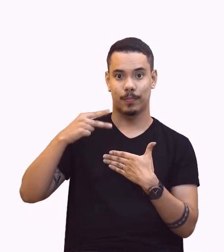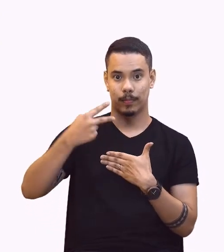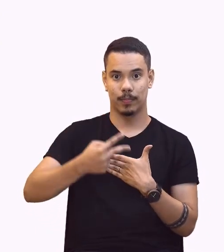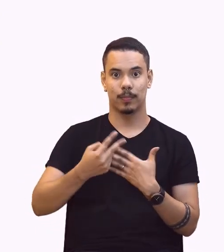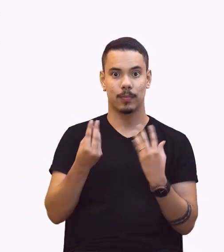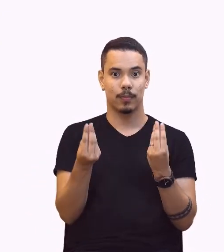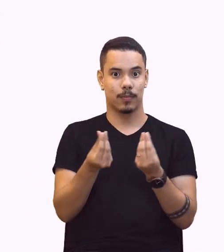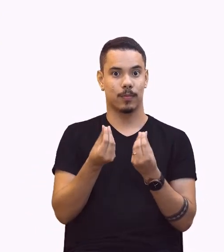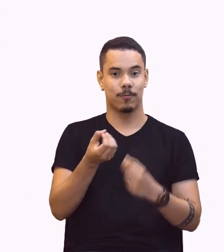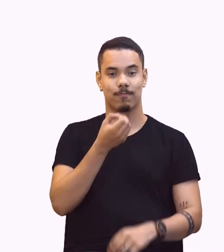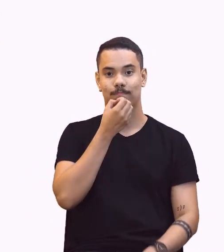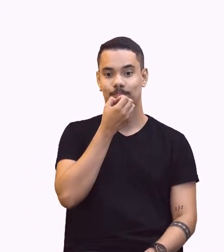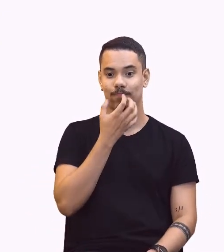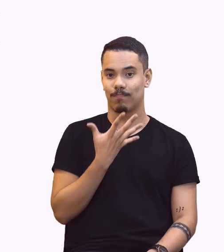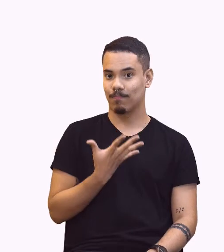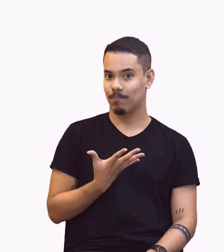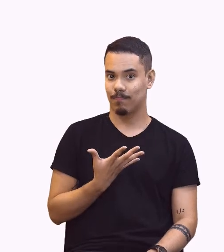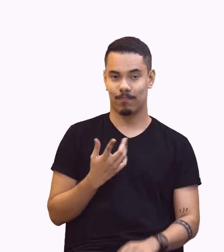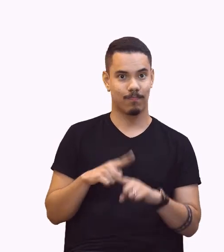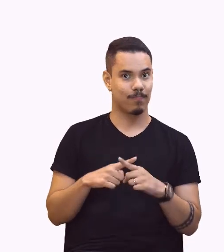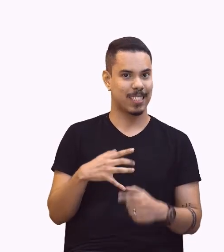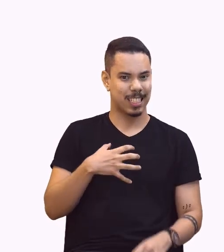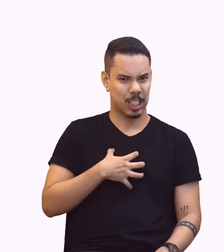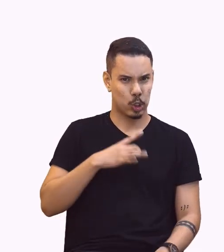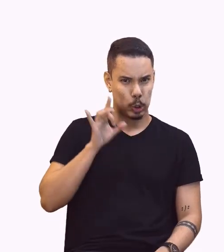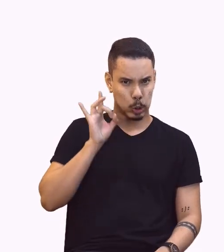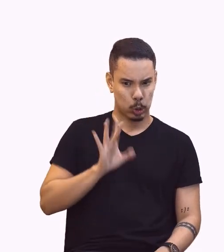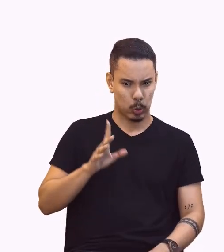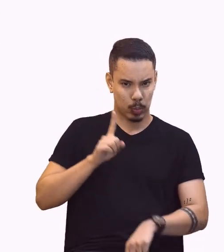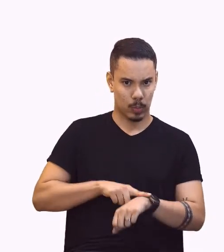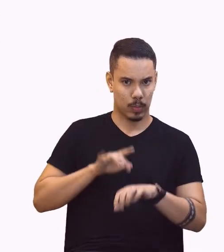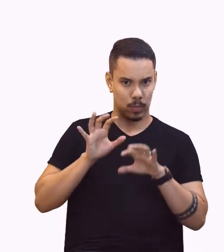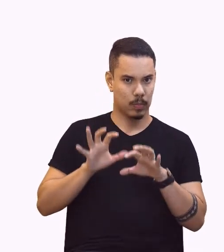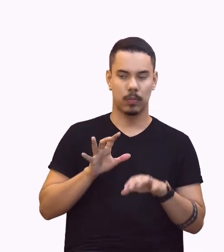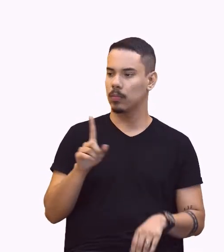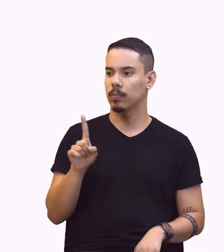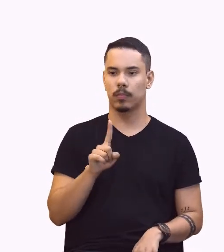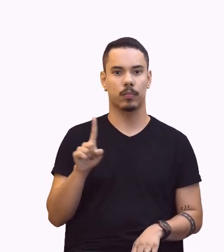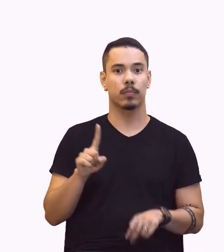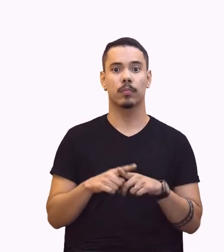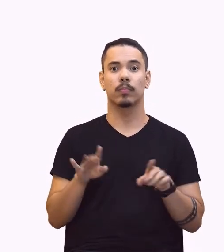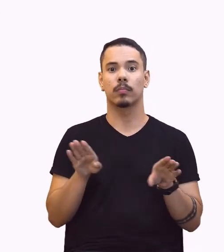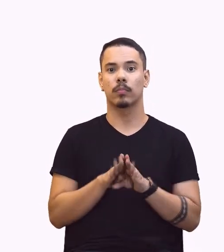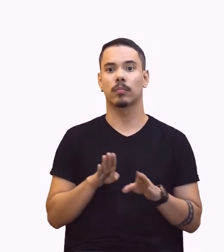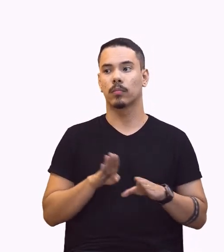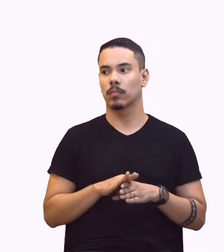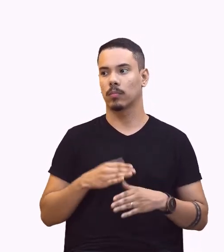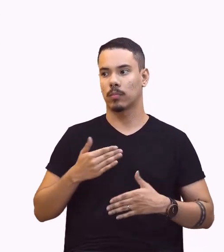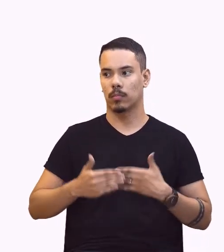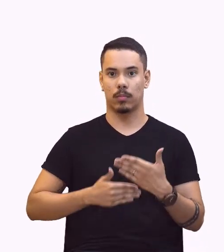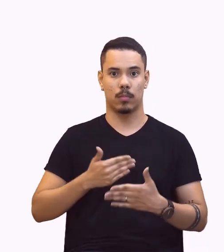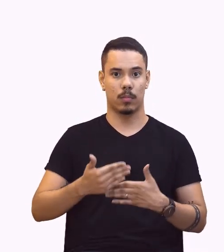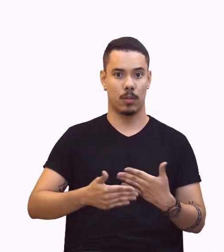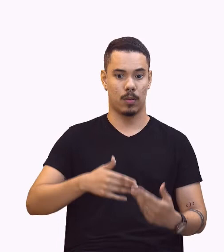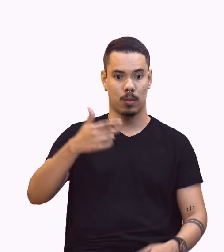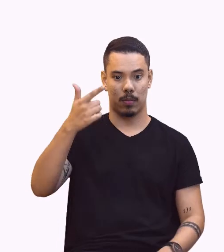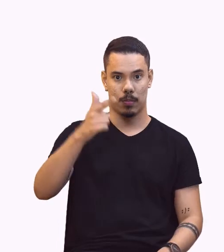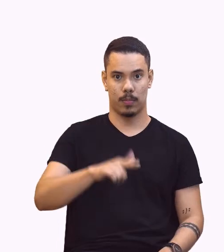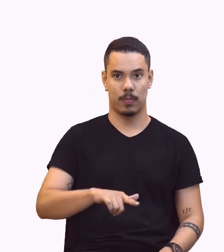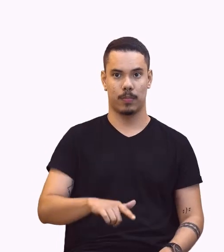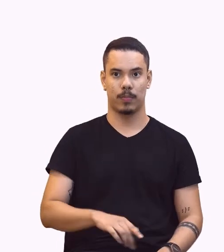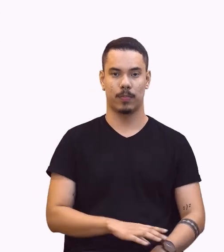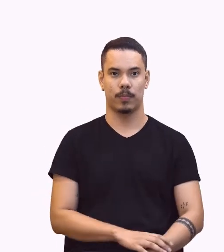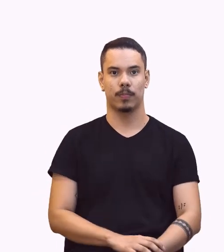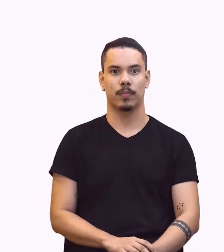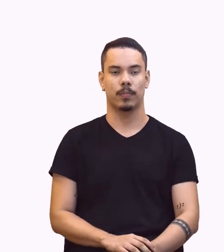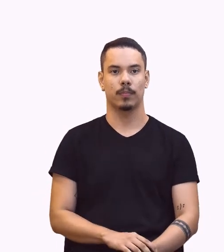sensação boa, ela não fosse sentida só naquele momento, mas que ela pudesse ser prolongada ainda mais.